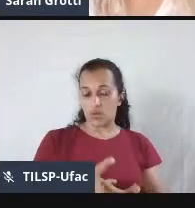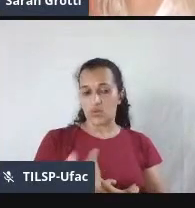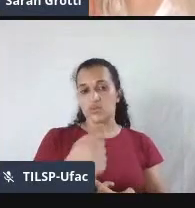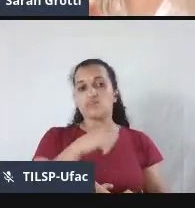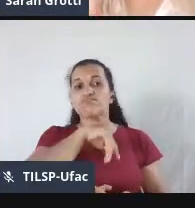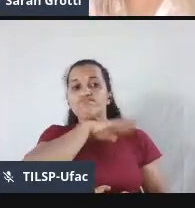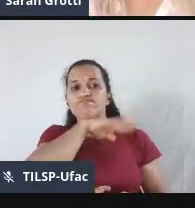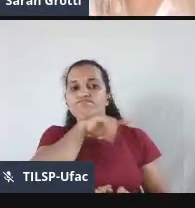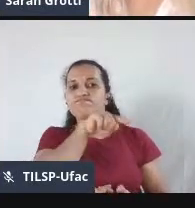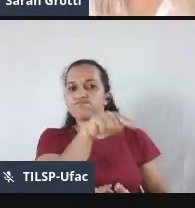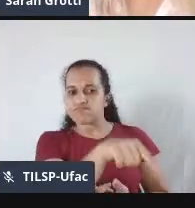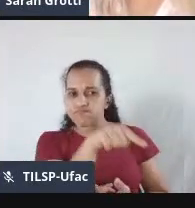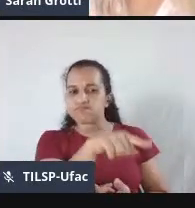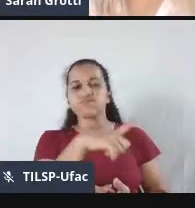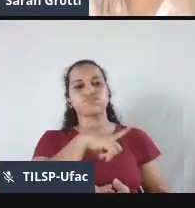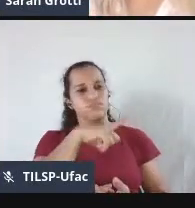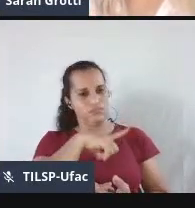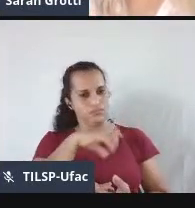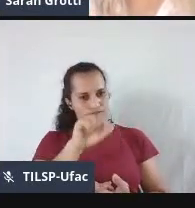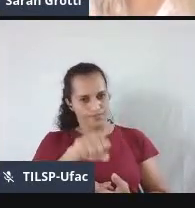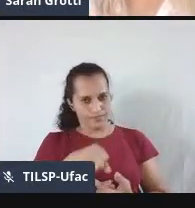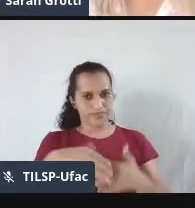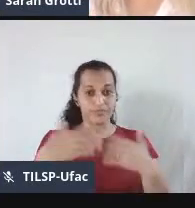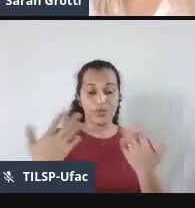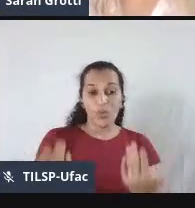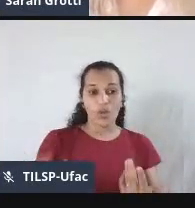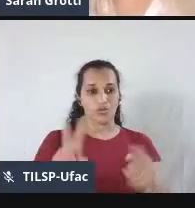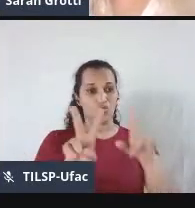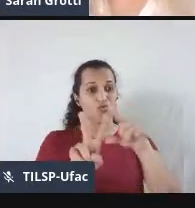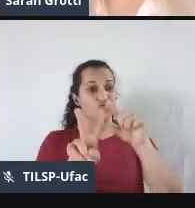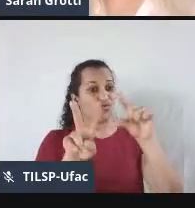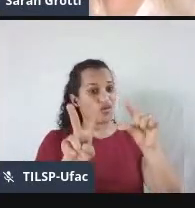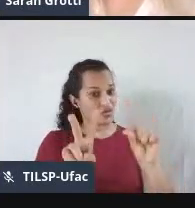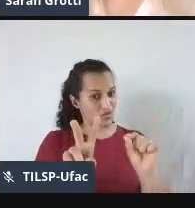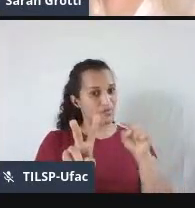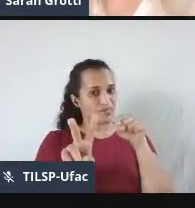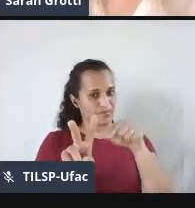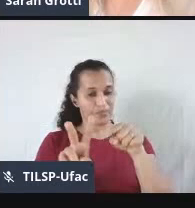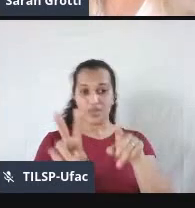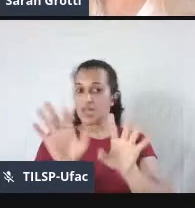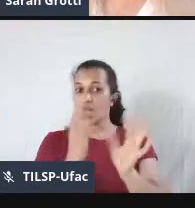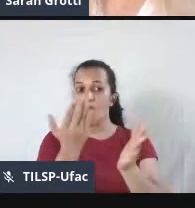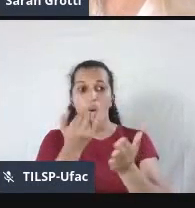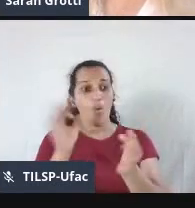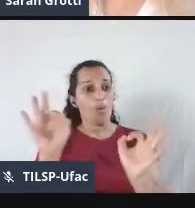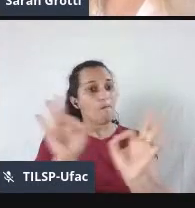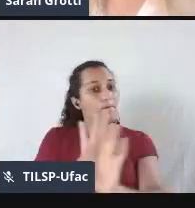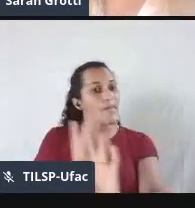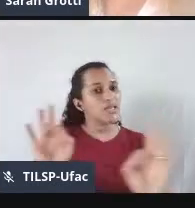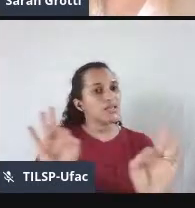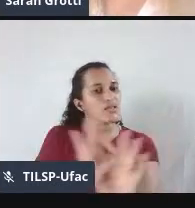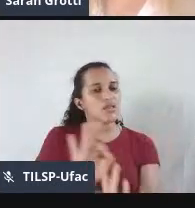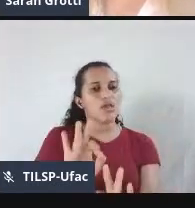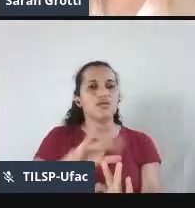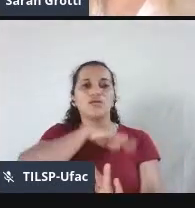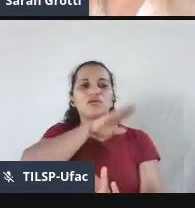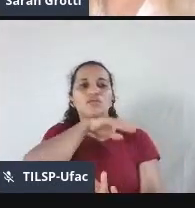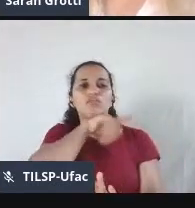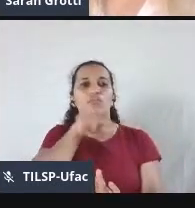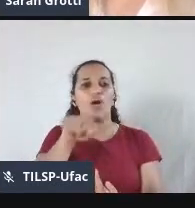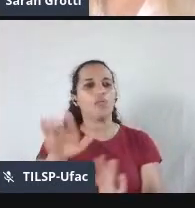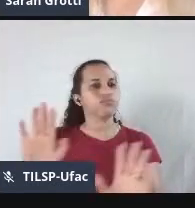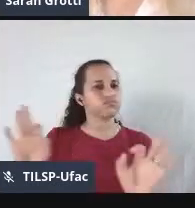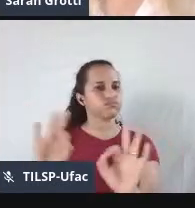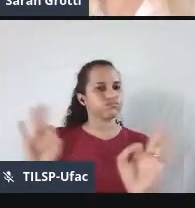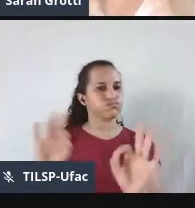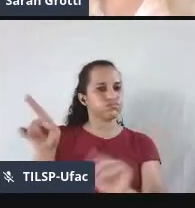casos de vegetarianismo estrito, que é aquele que não consome absolutamente nada de produto animal, de